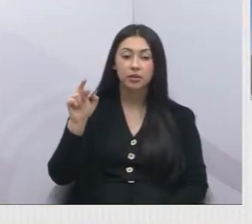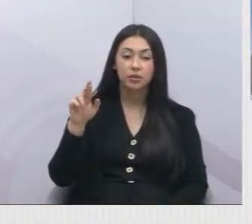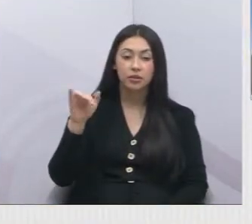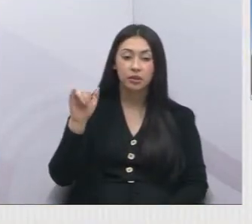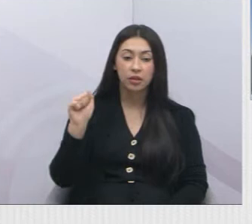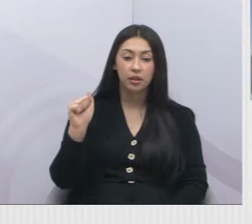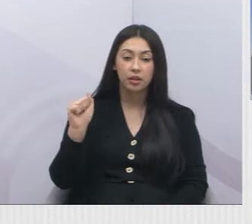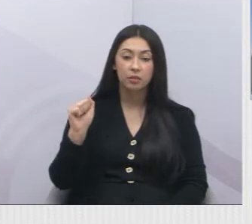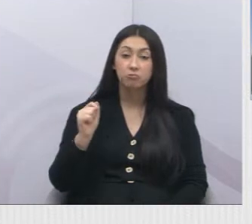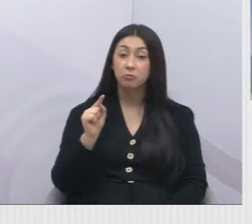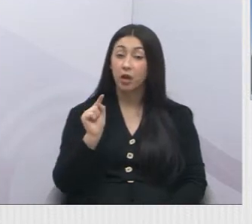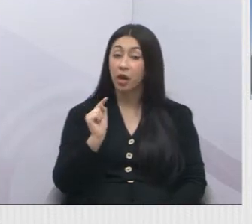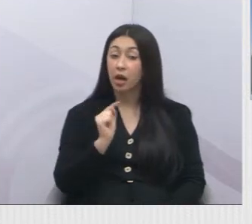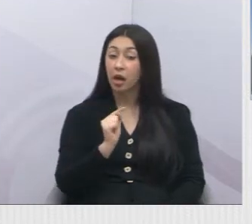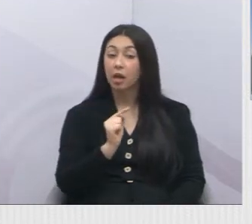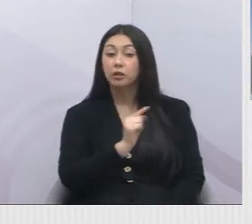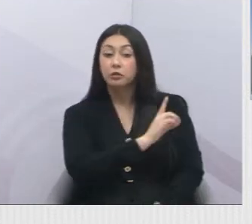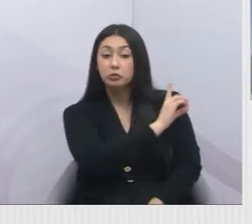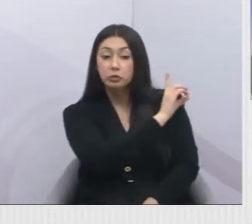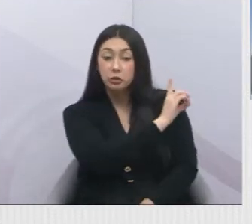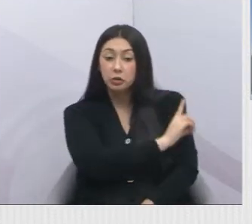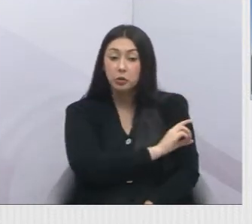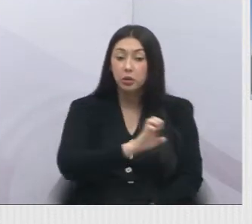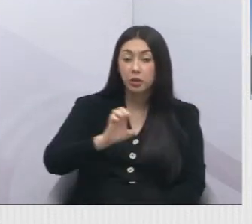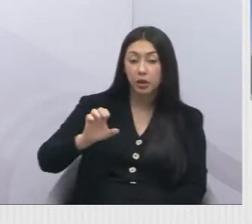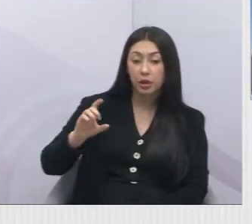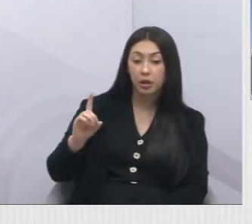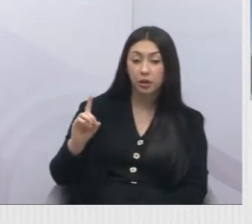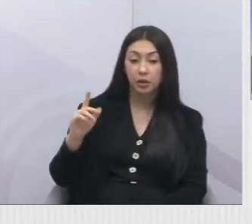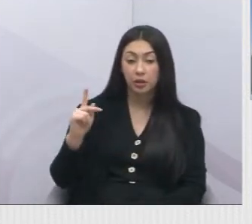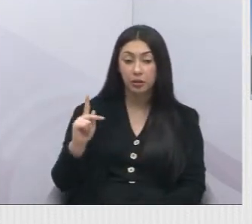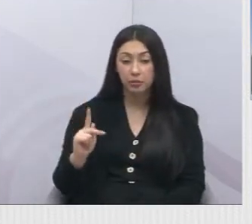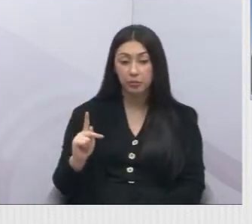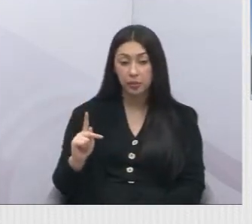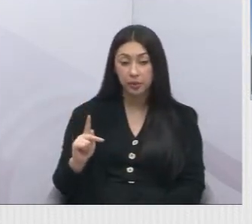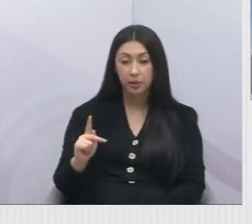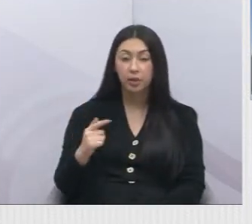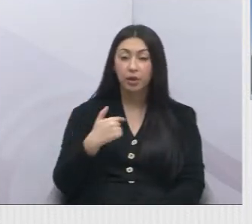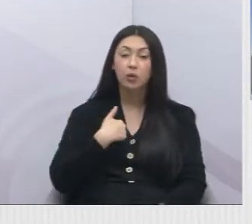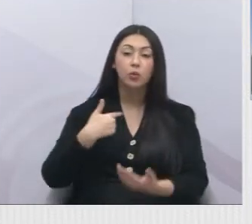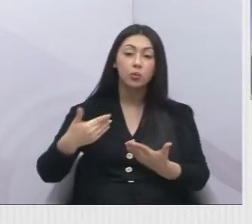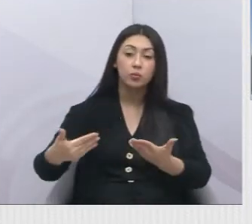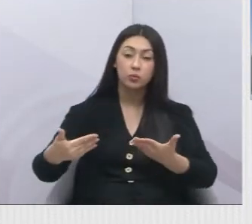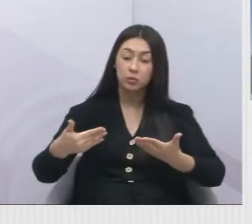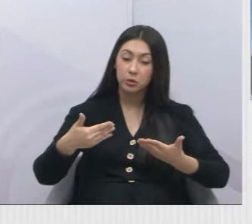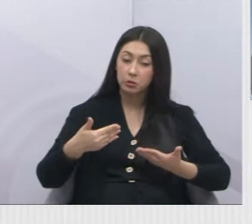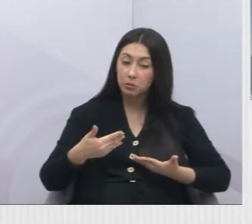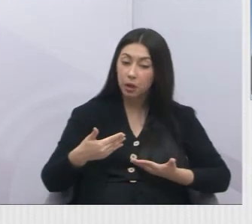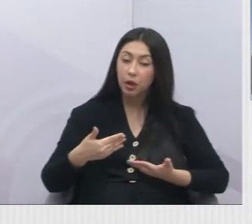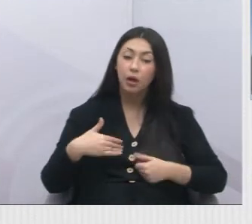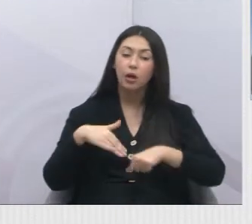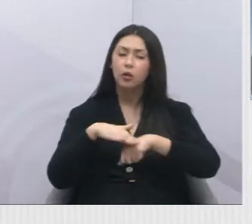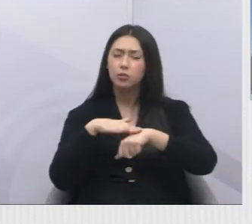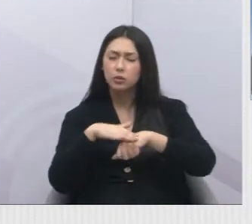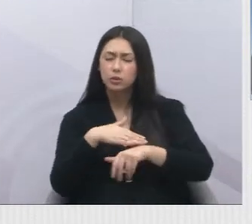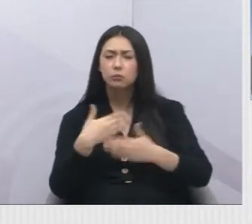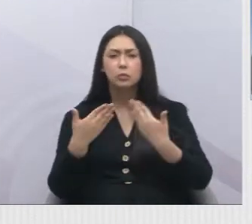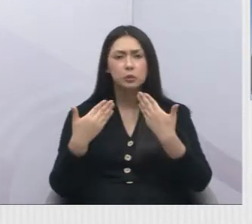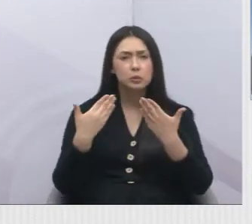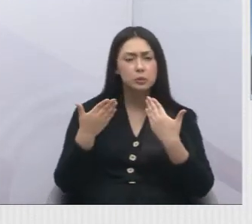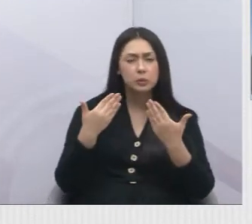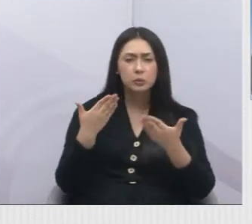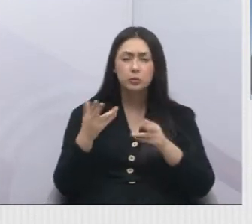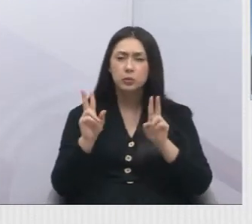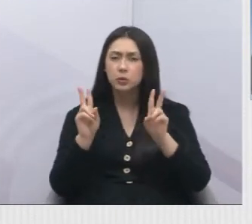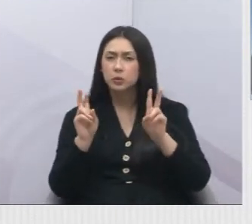Andréia é nossa diretora da EDP Bandeirantes. Veio até meu gabinete. Conversamos bastante sobre